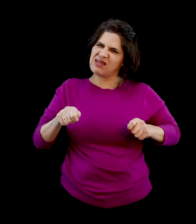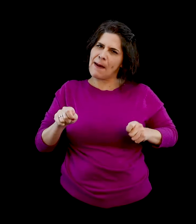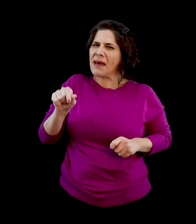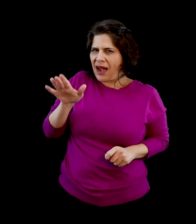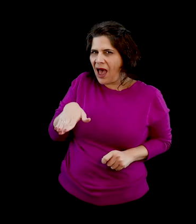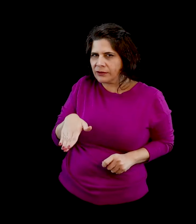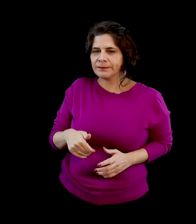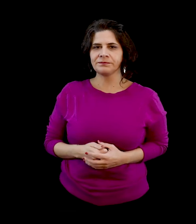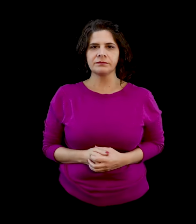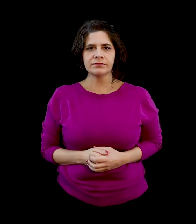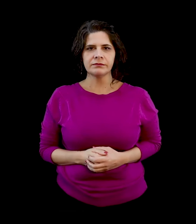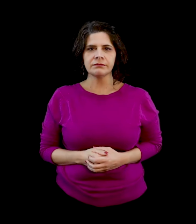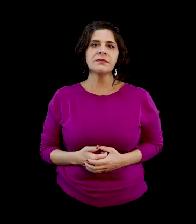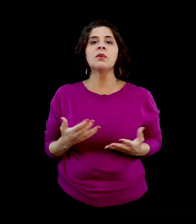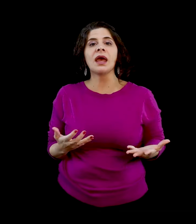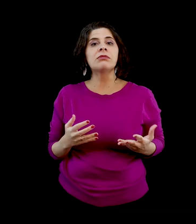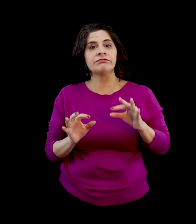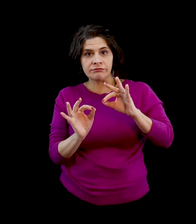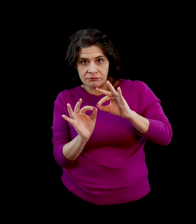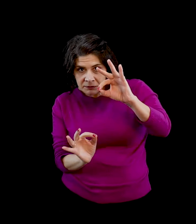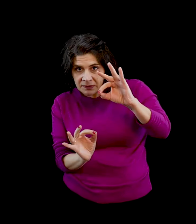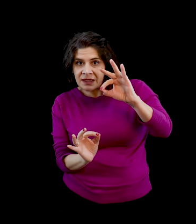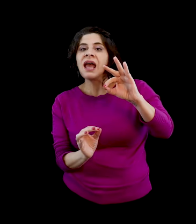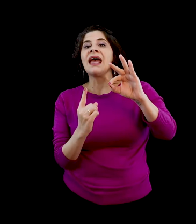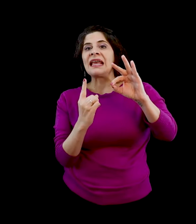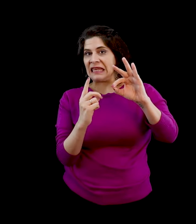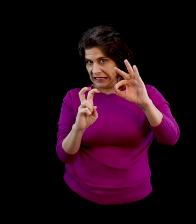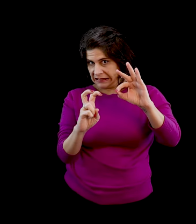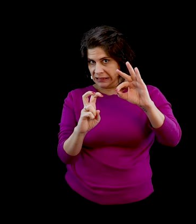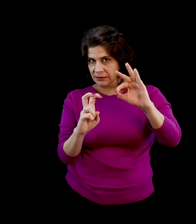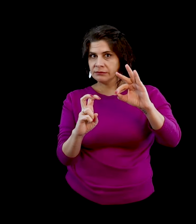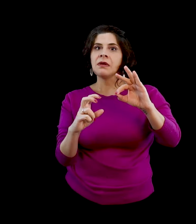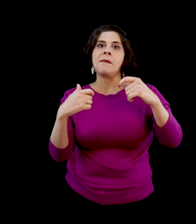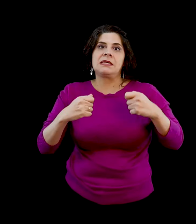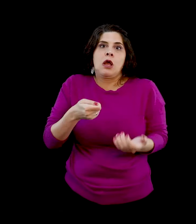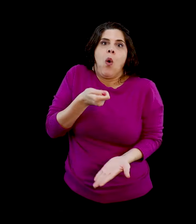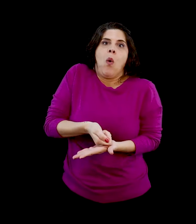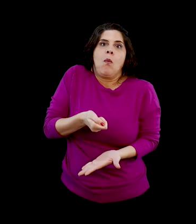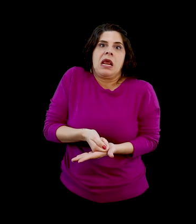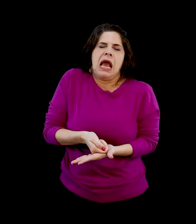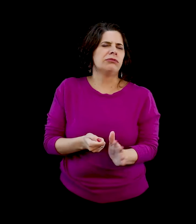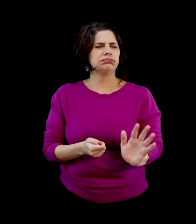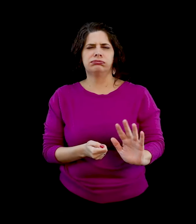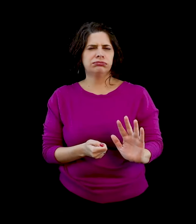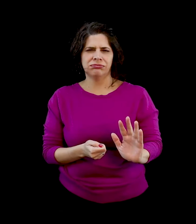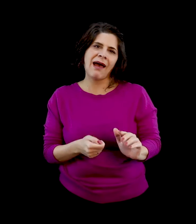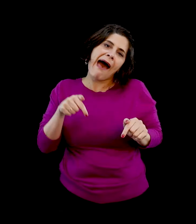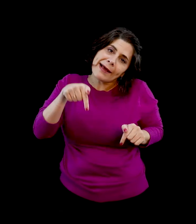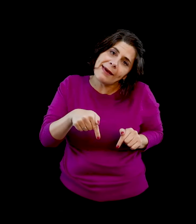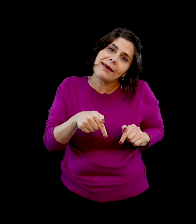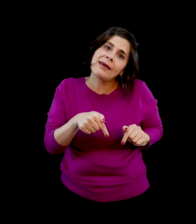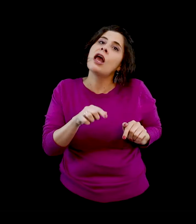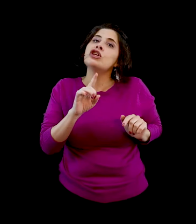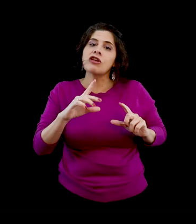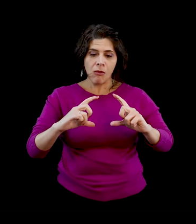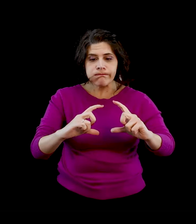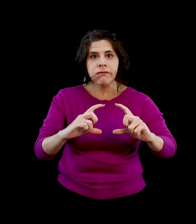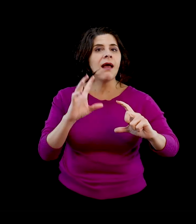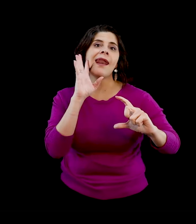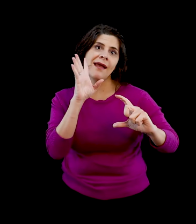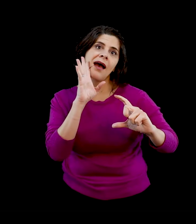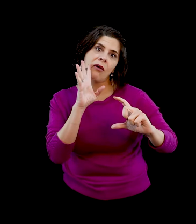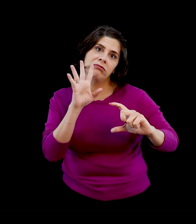de 15 centímetros. Não tem um tamanho específico, um tamanho certo, mas a gente vai fazer de 15 centímetros aqui porque fica um